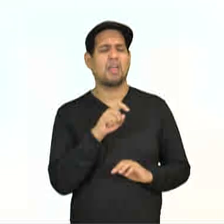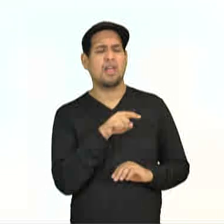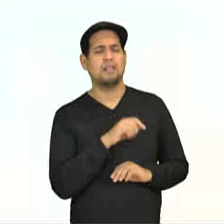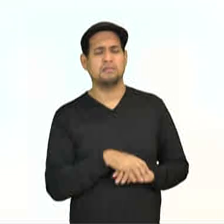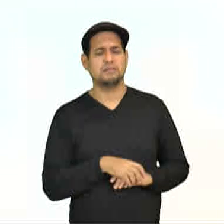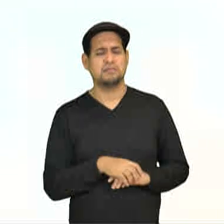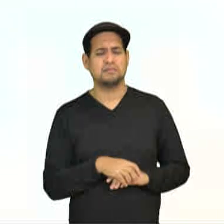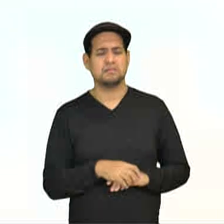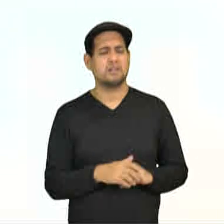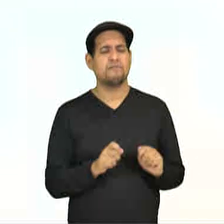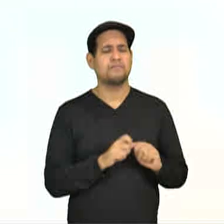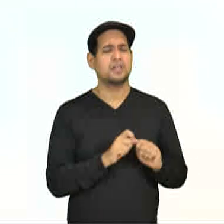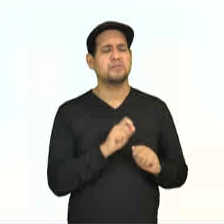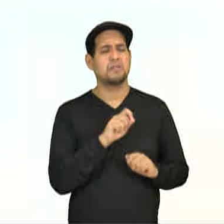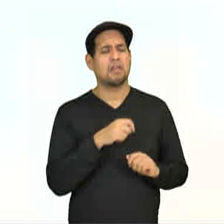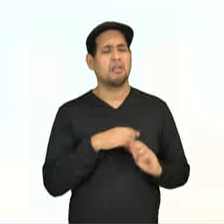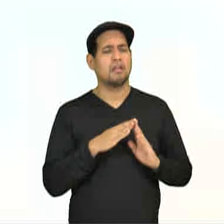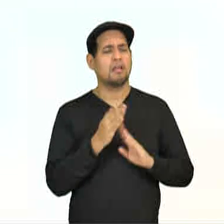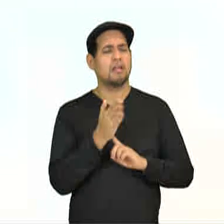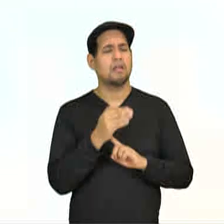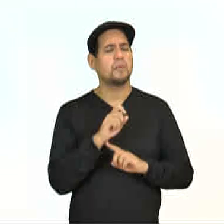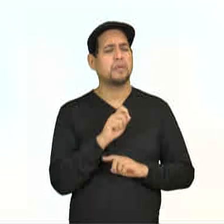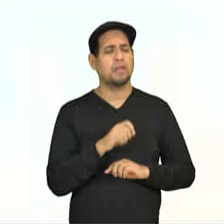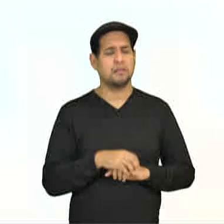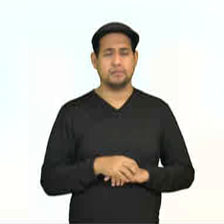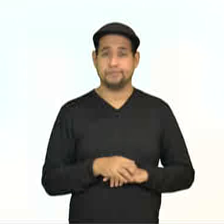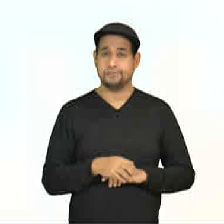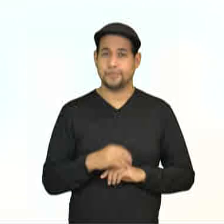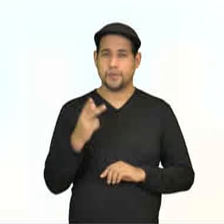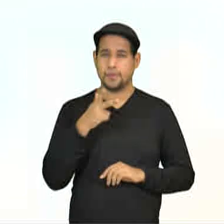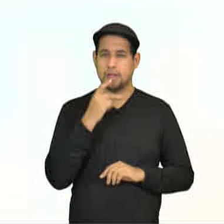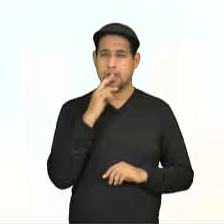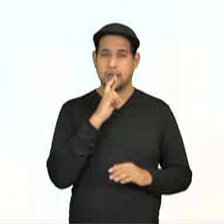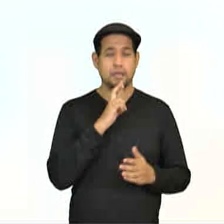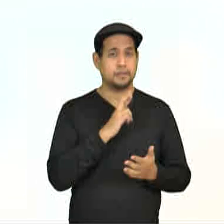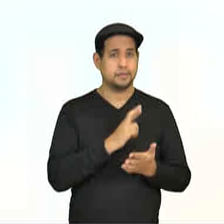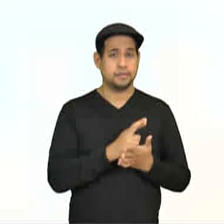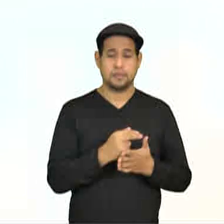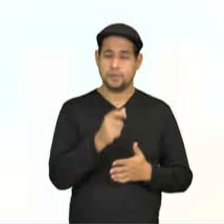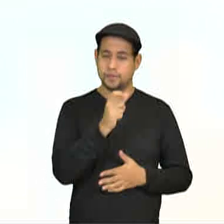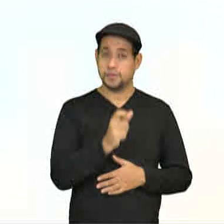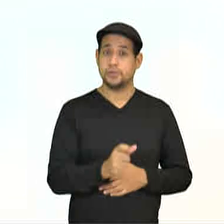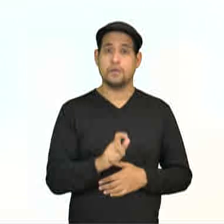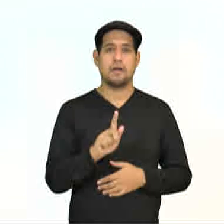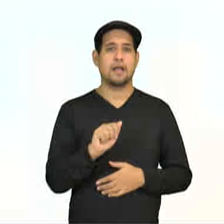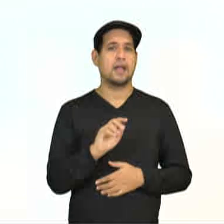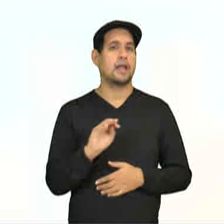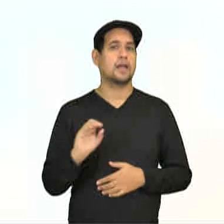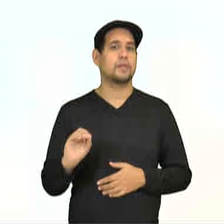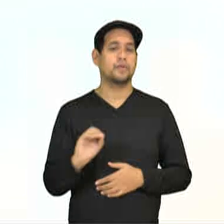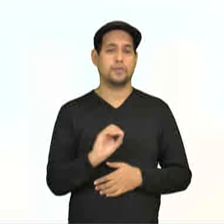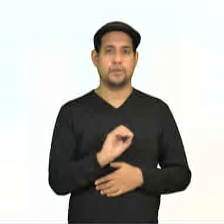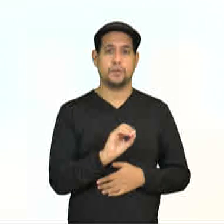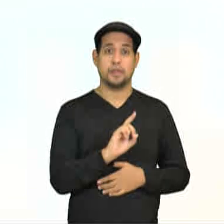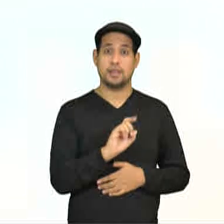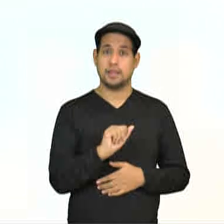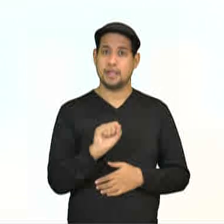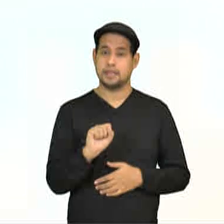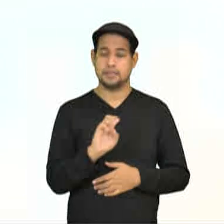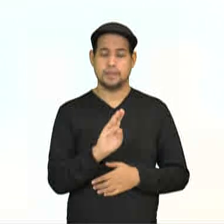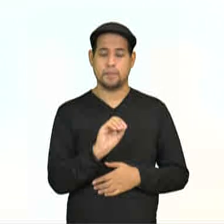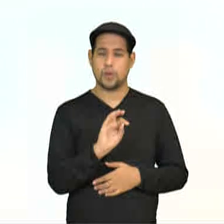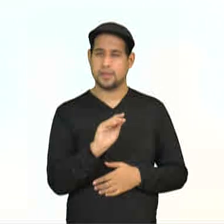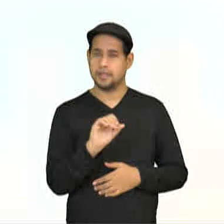tu e que fazes no meu castelo? Ao que o gato respondeu: eu sou o gato das botas. Ouvi dizer